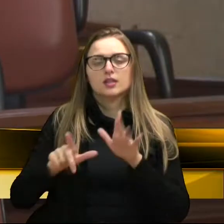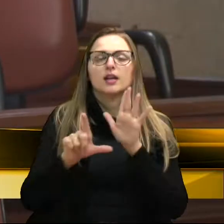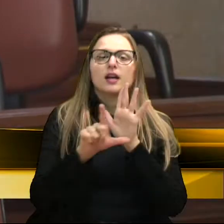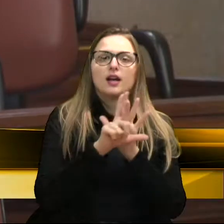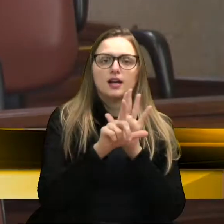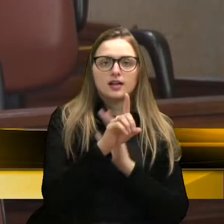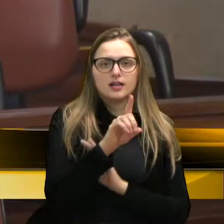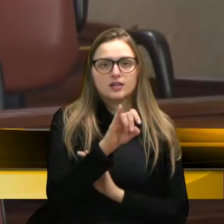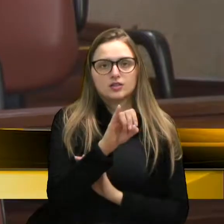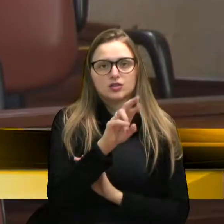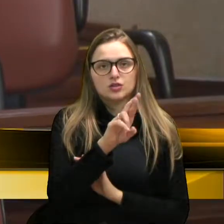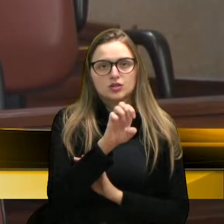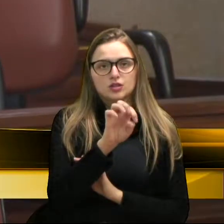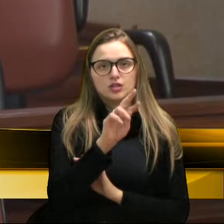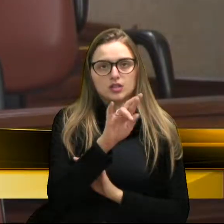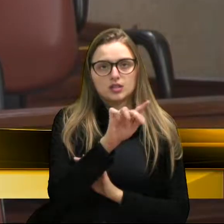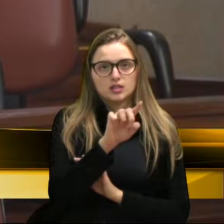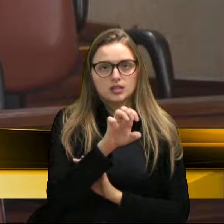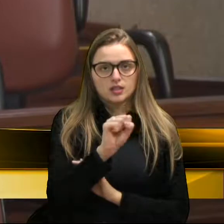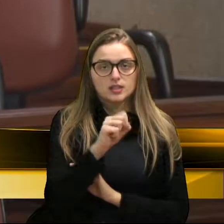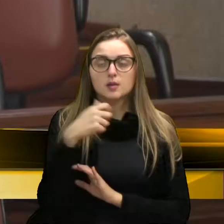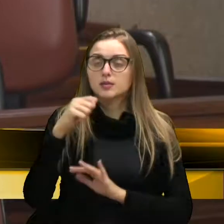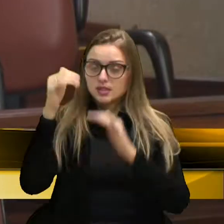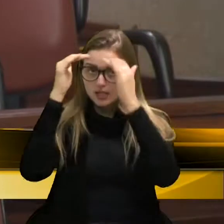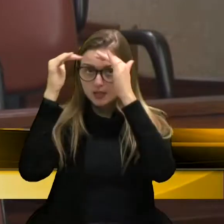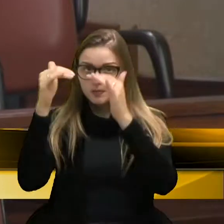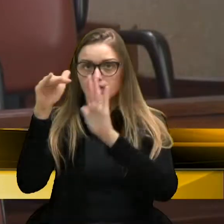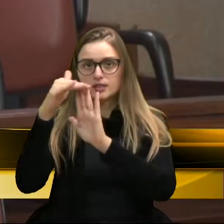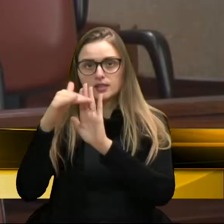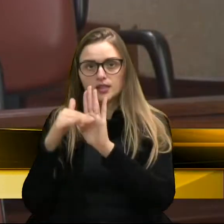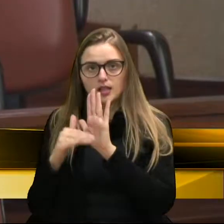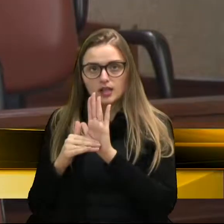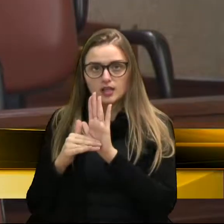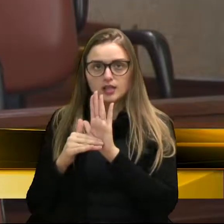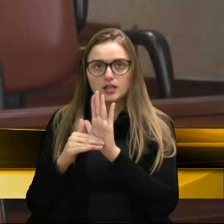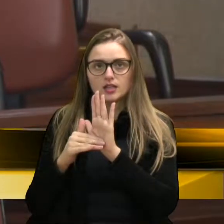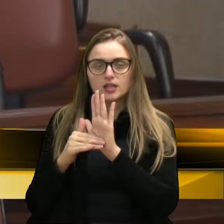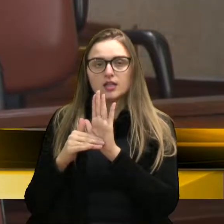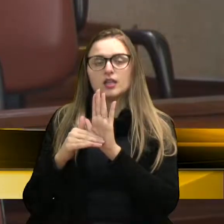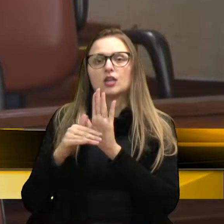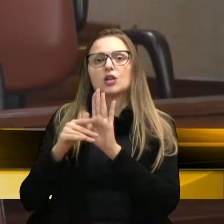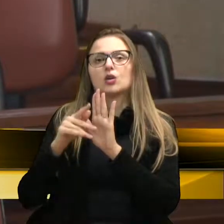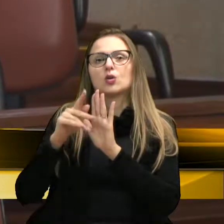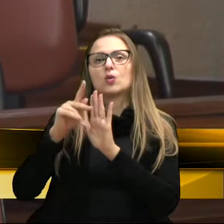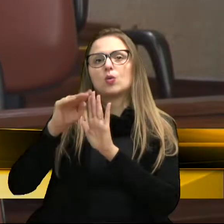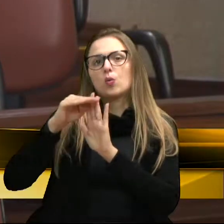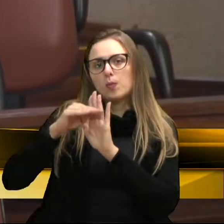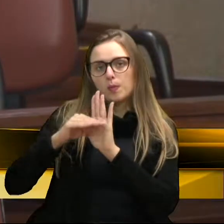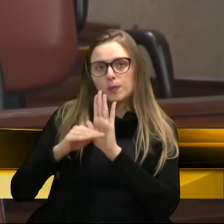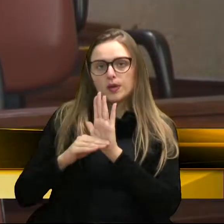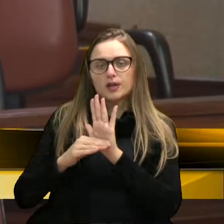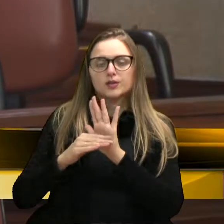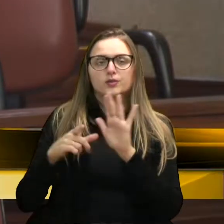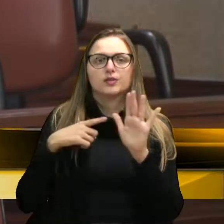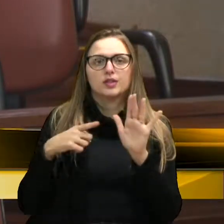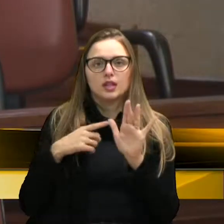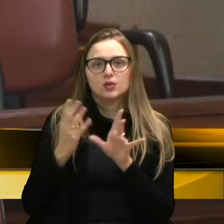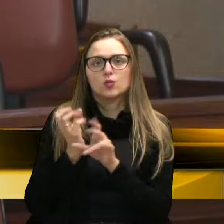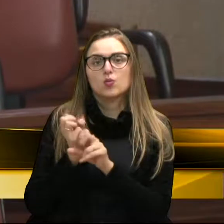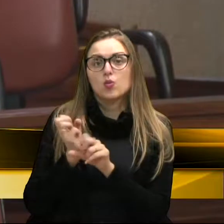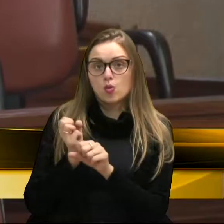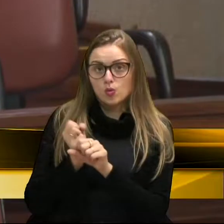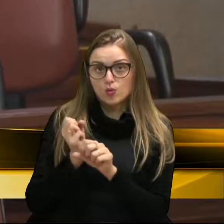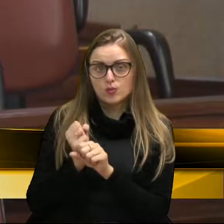Orçamentárias deve seguir o plano plurianual, orientando a elaboração do orçamento anual, inclusive com